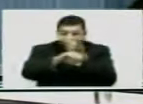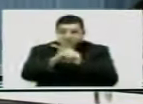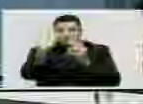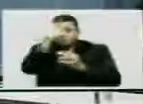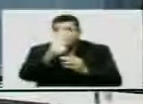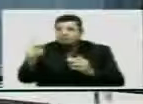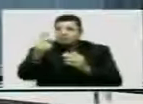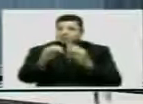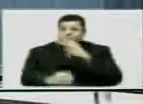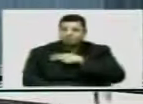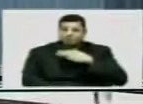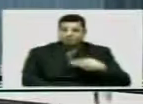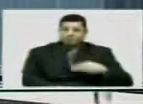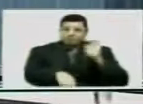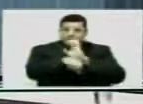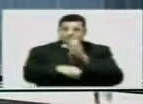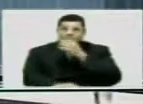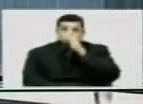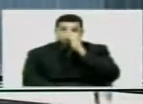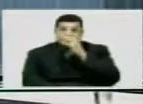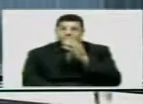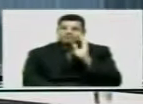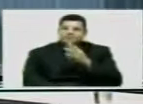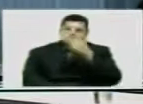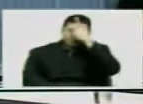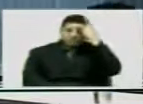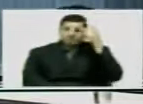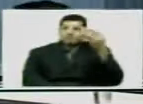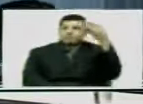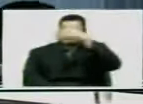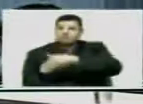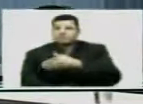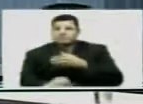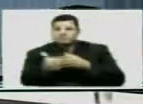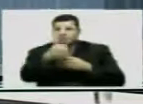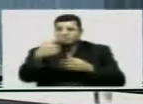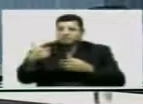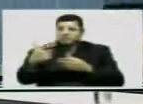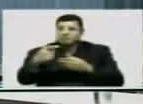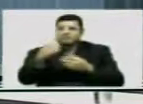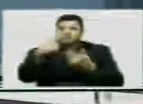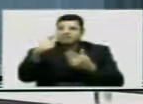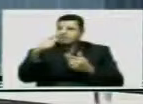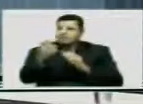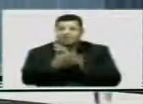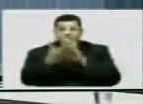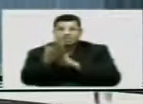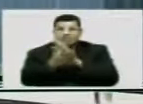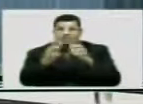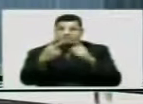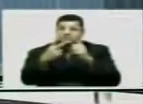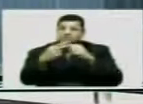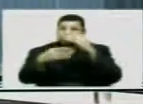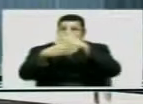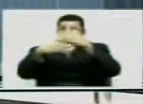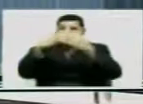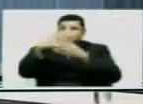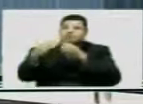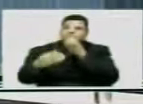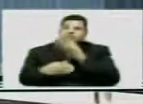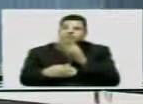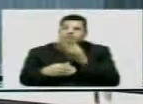Procuradoria Federal e Ministério Público Estadual, que a cidade chegará em 2014 sem nenhuma das duas